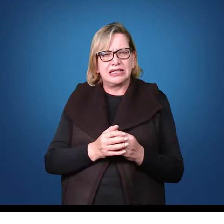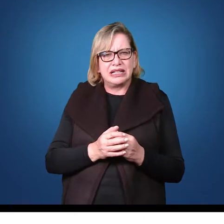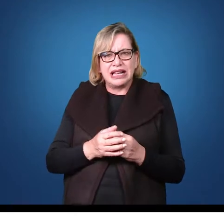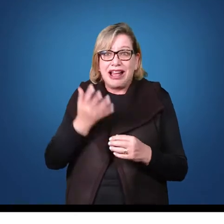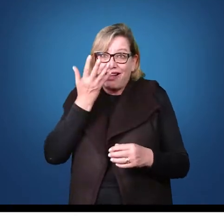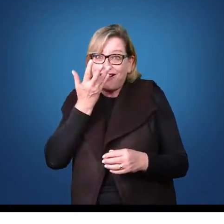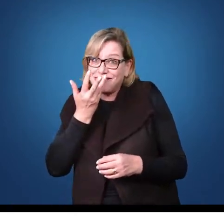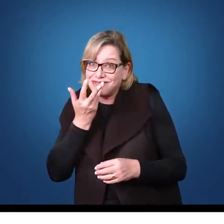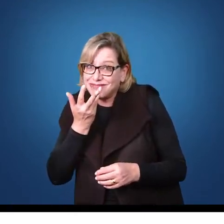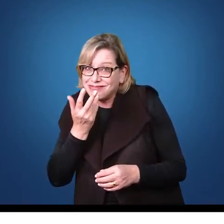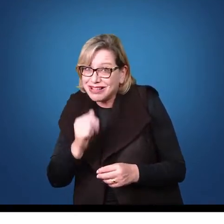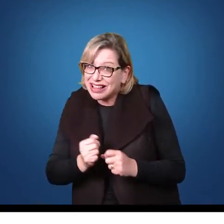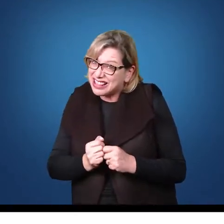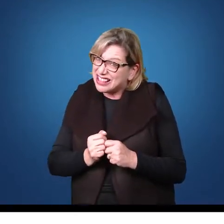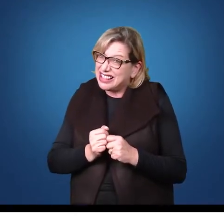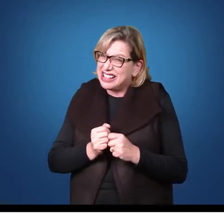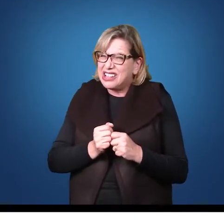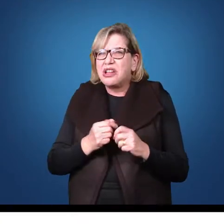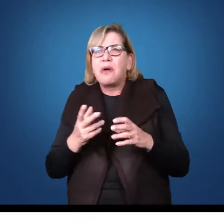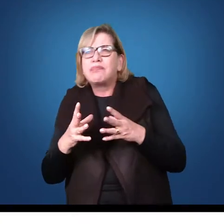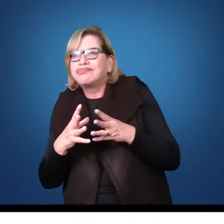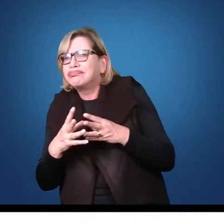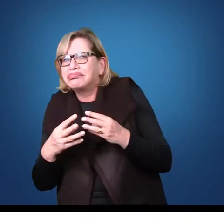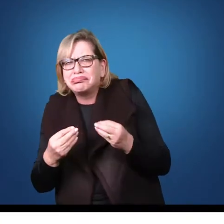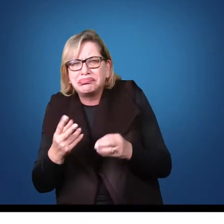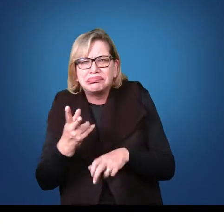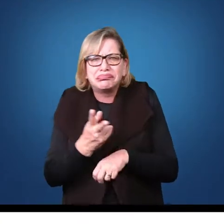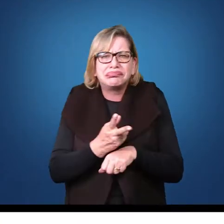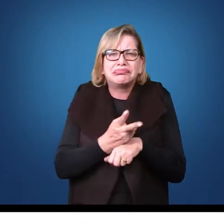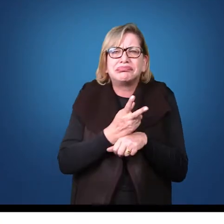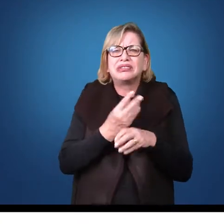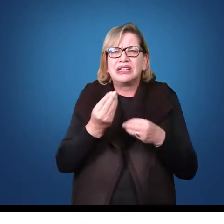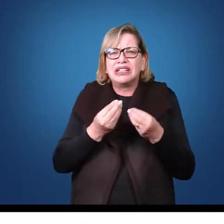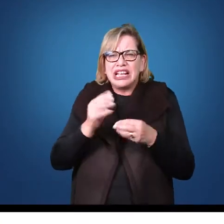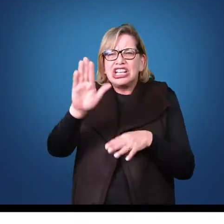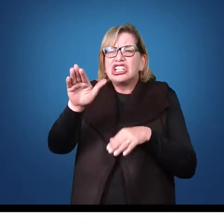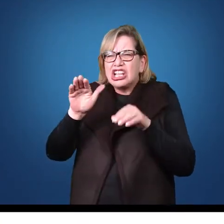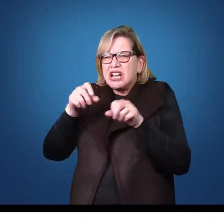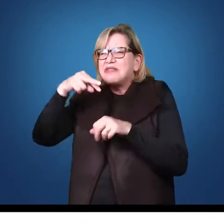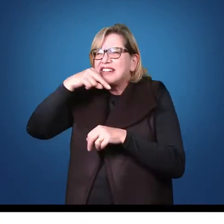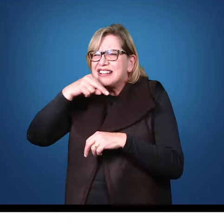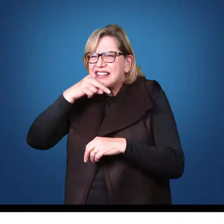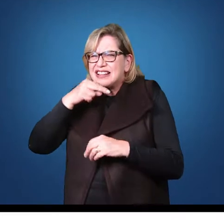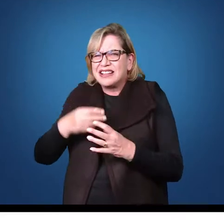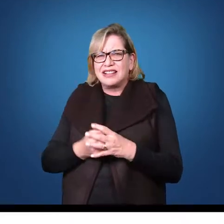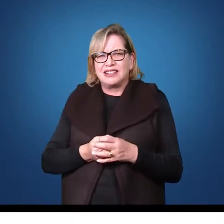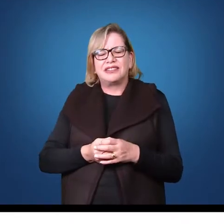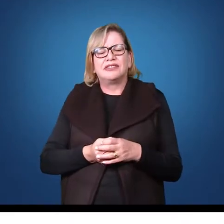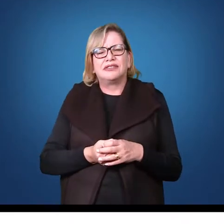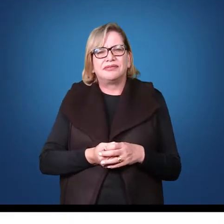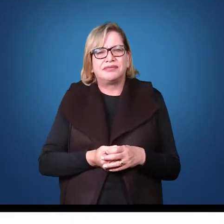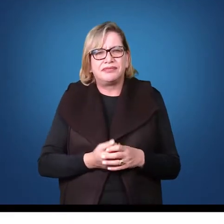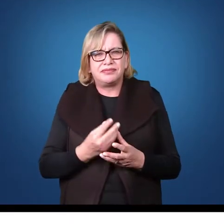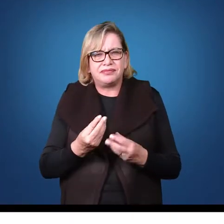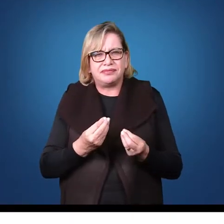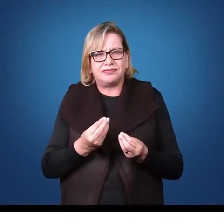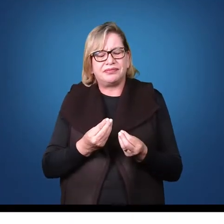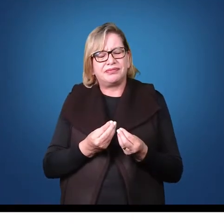Essas crianças, né? Será que subiram pro mundo? Chama aí as netaiadas.